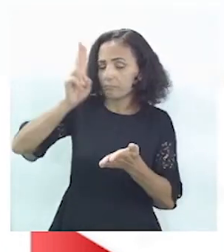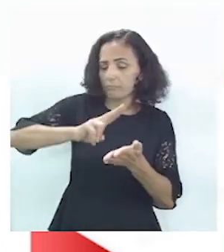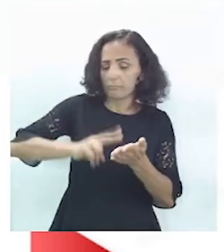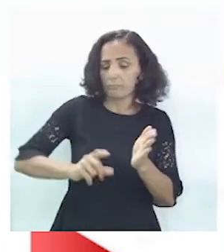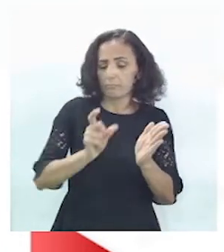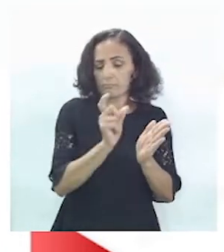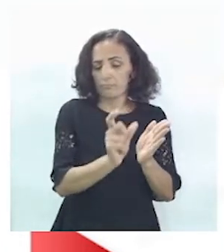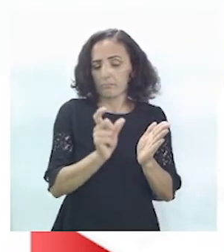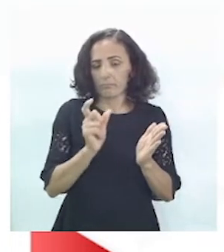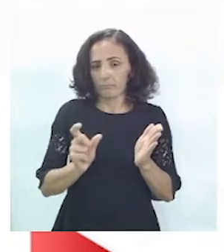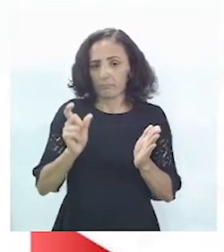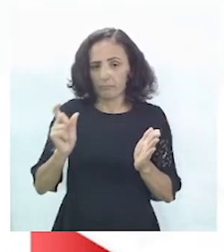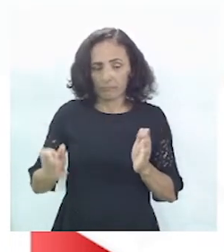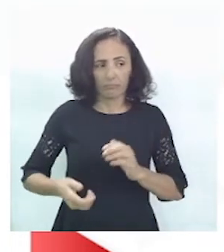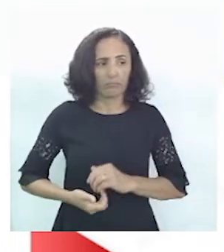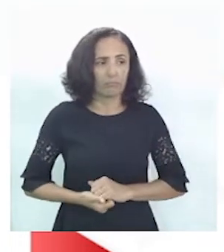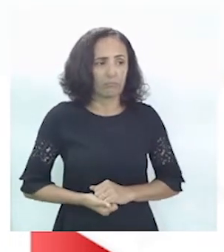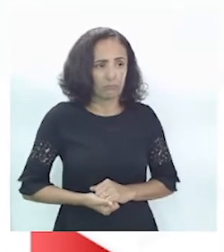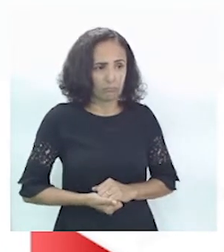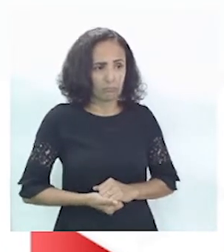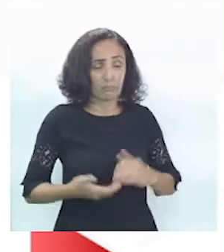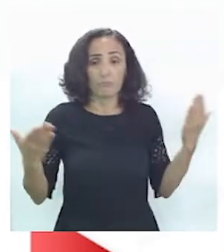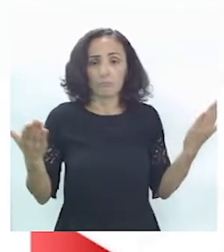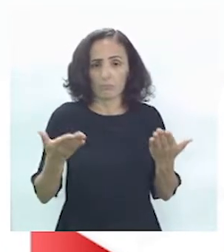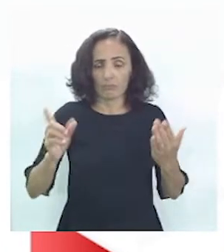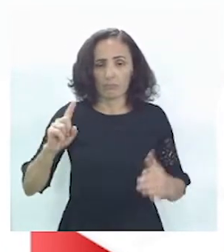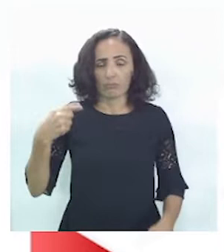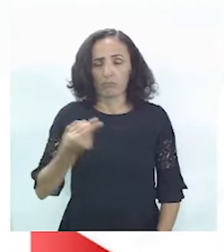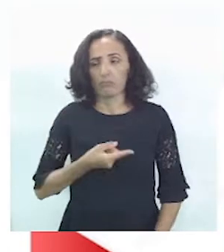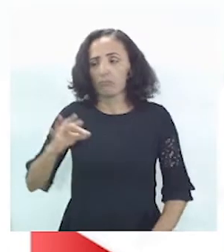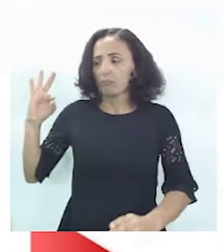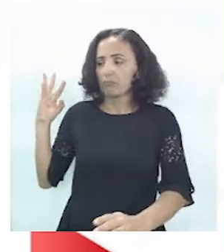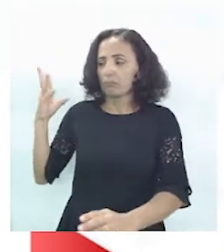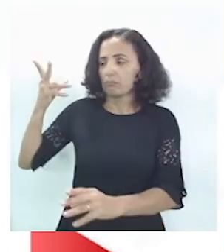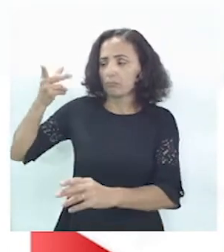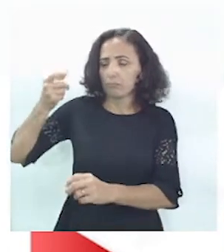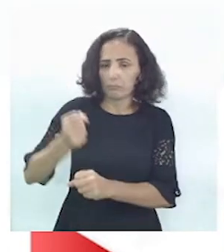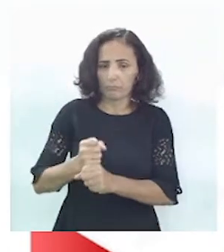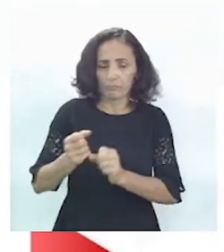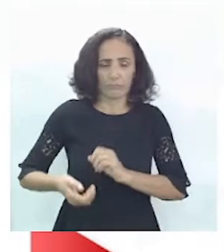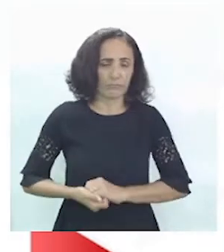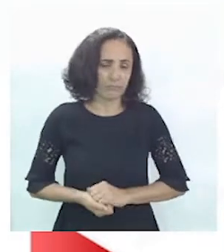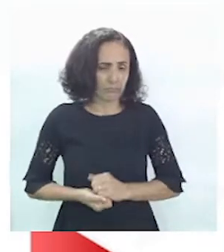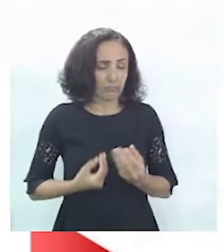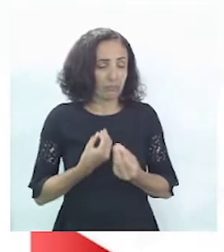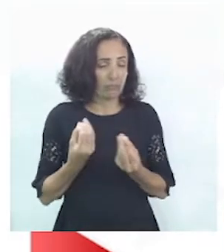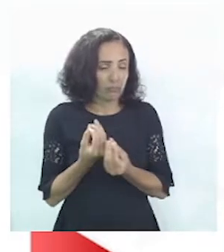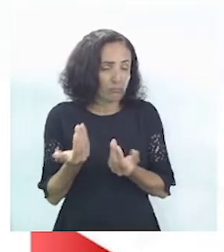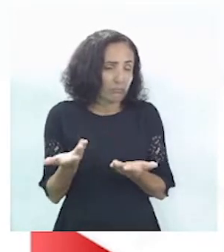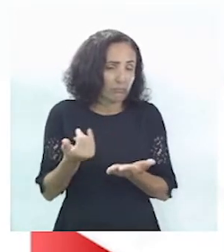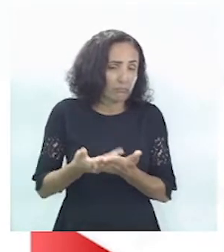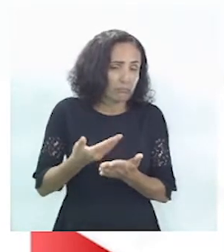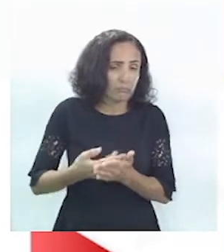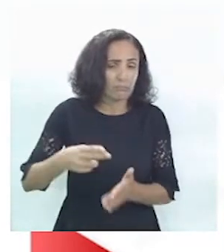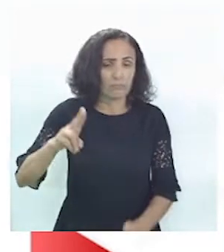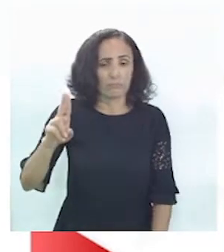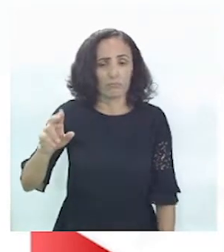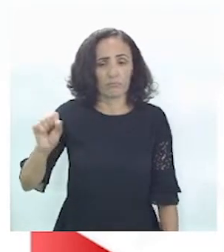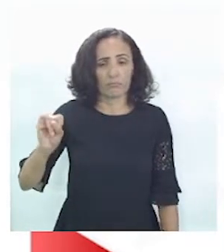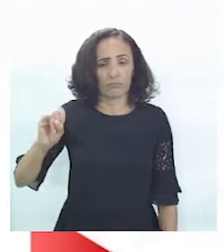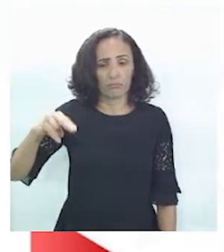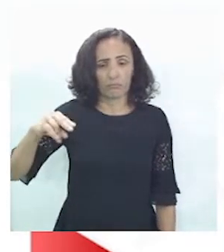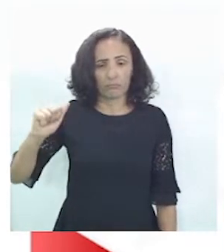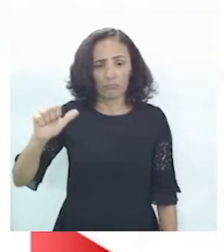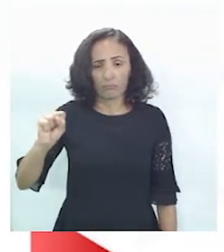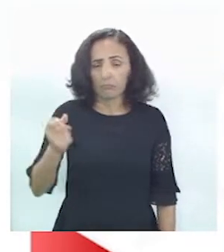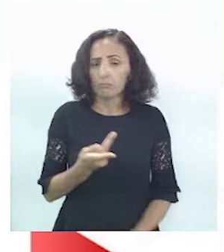o carvão mineral. Bora agora para a nossa revisão. Quando se fala de usina termoelétrica, a gente pode dizer que a primeira